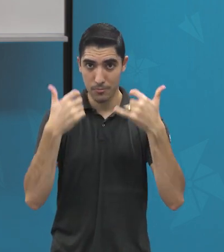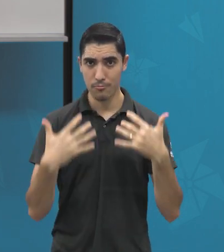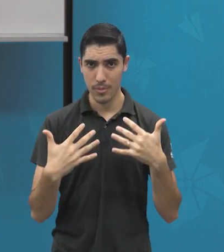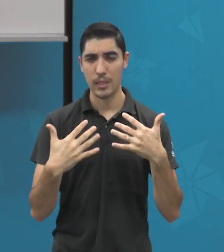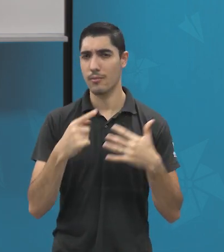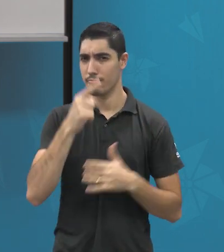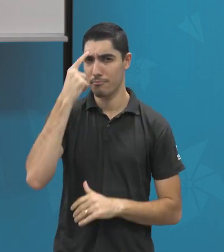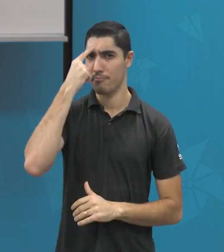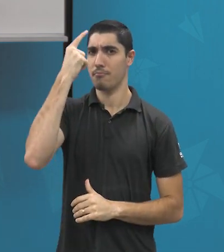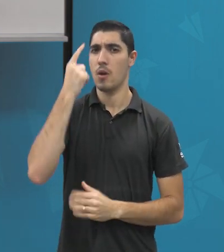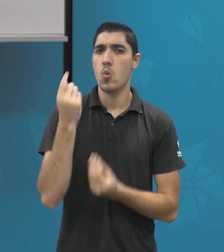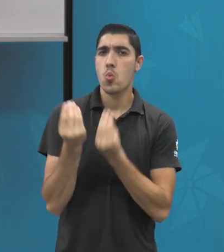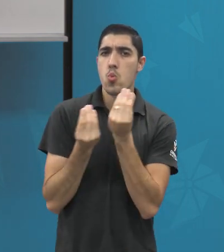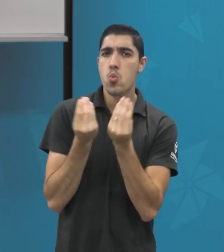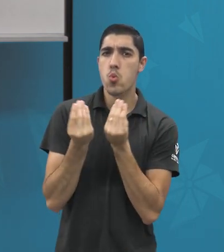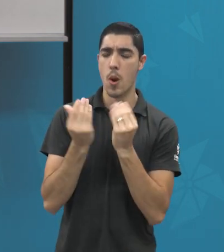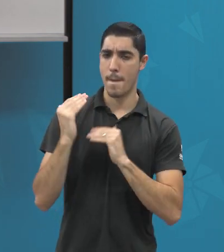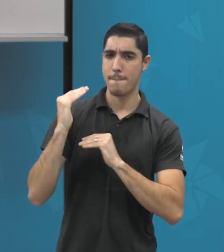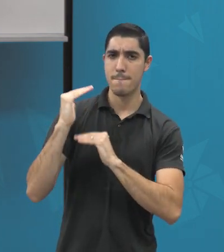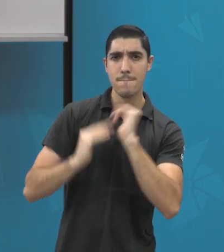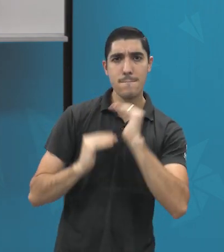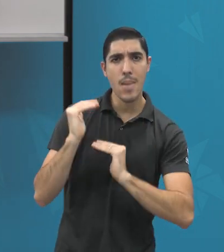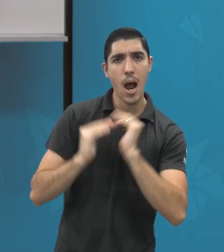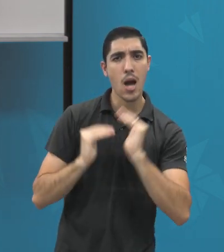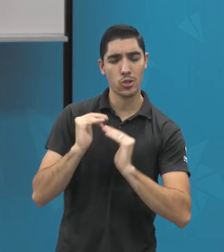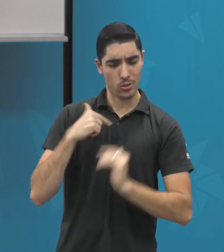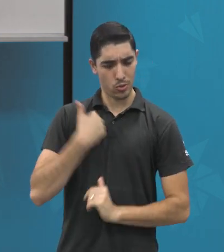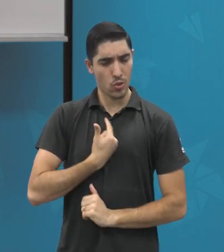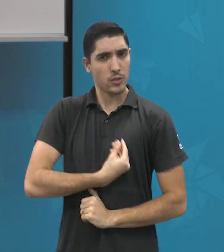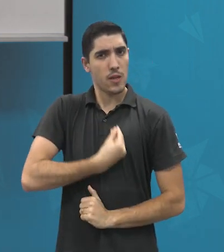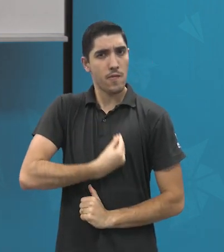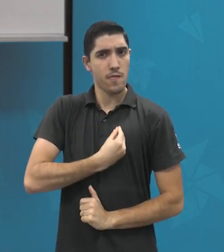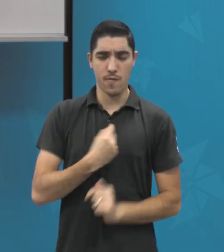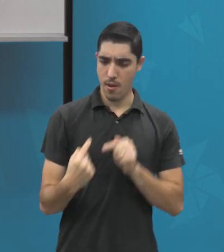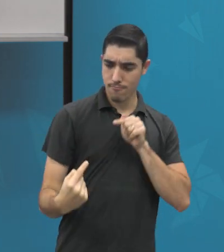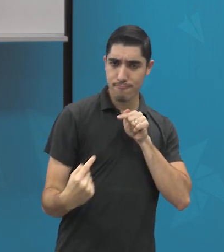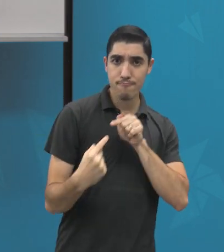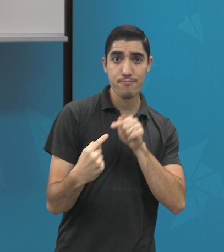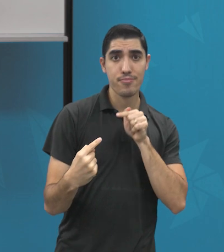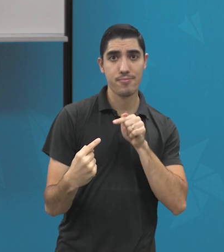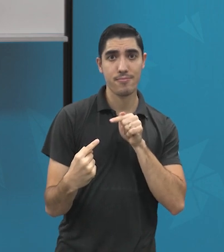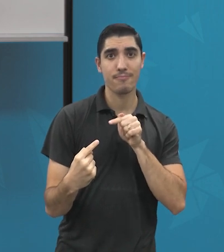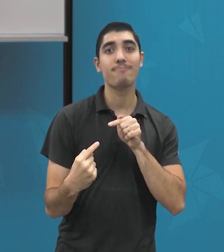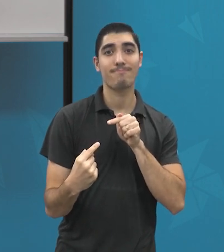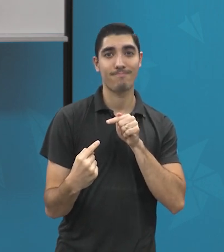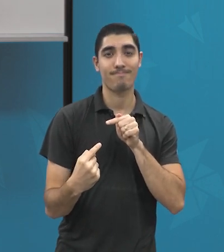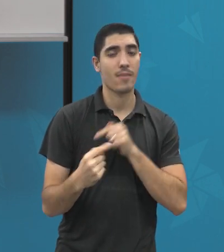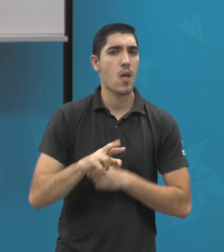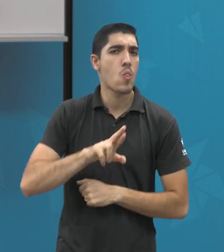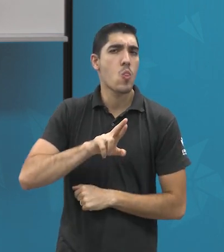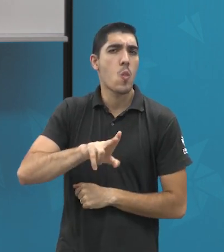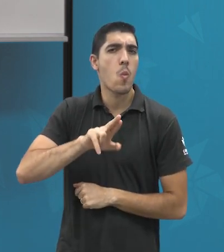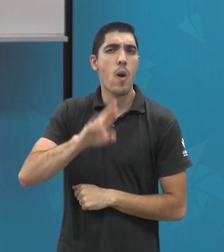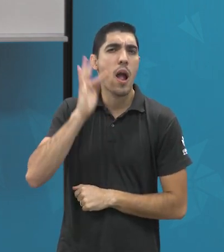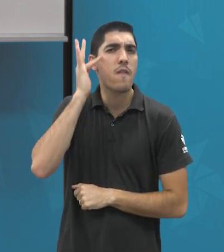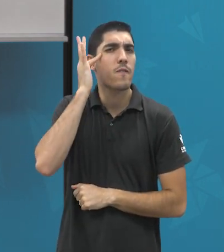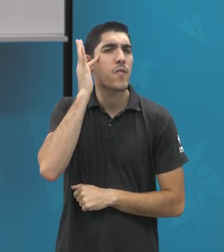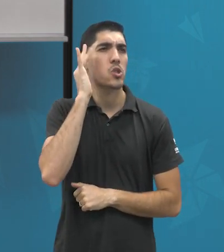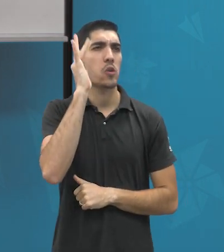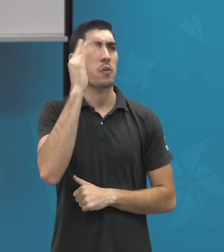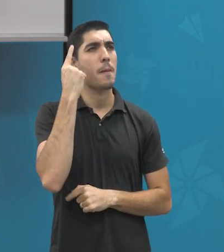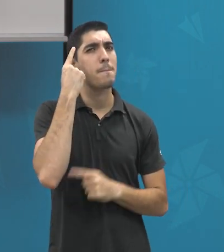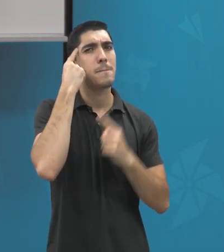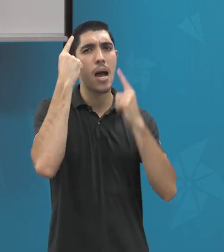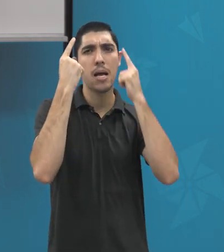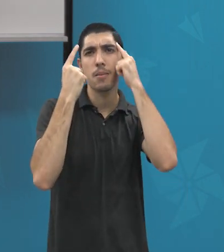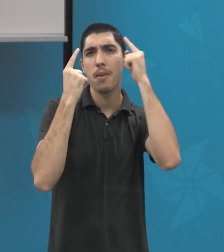consequências práticas para a gente pensar o nosso dia a dia. Não é uma filosofia encastelada, separada